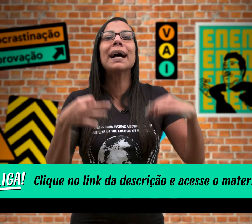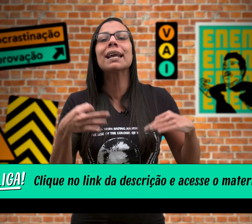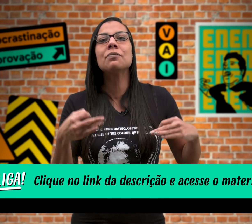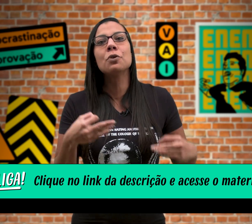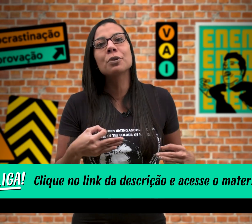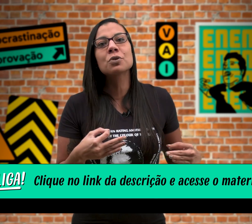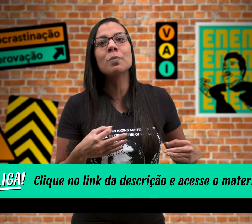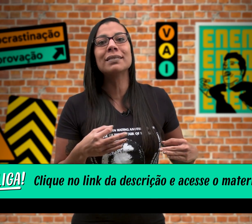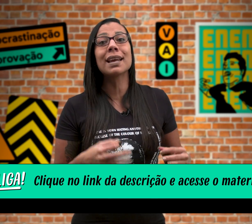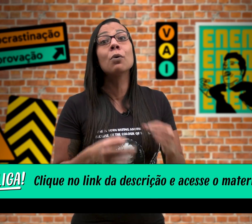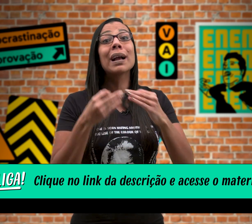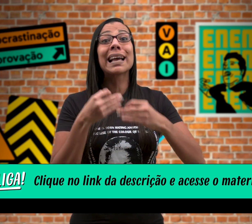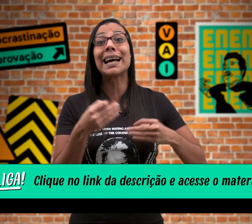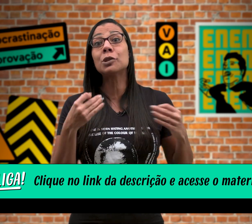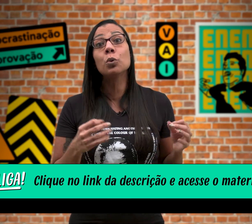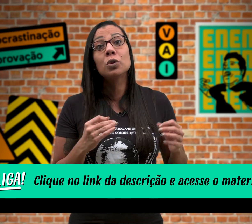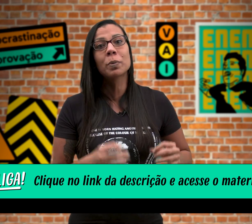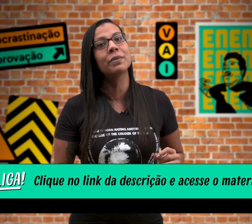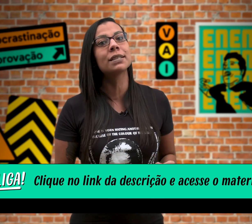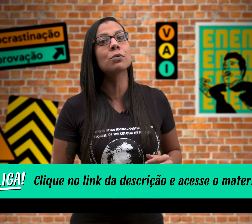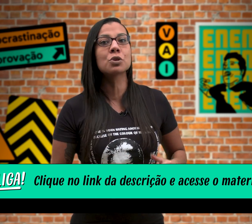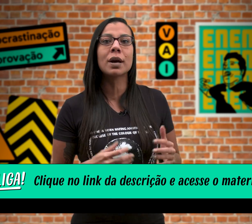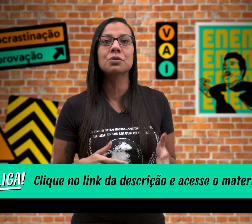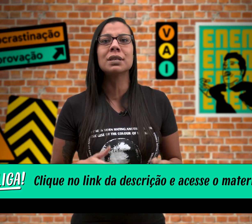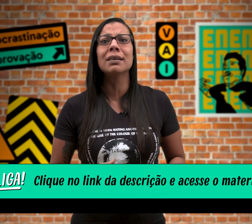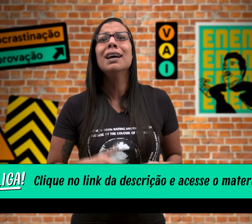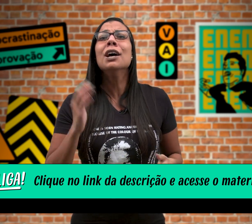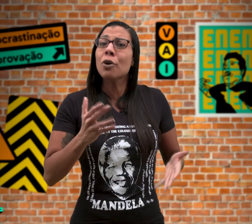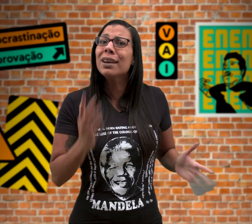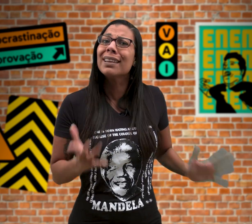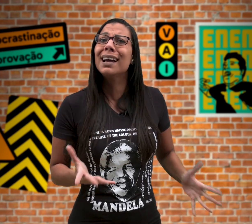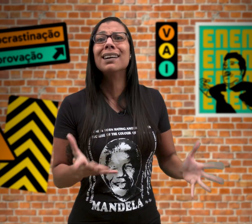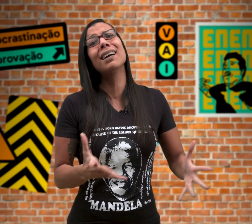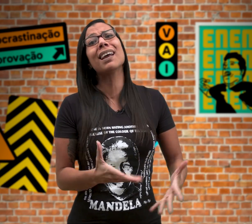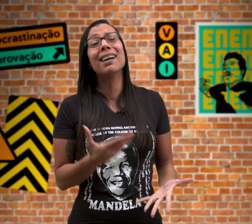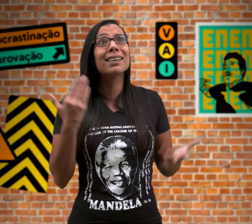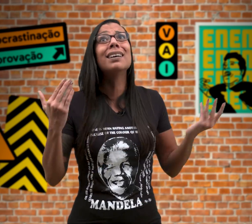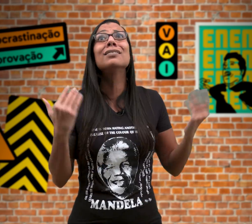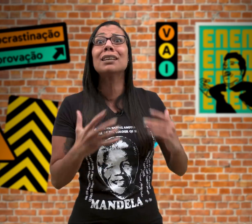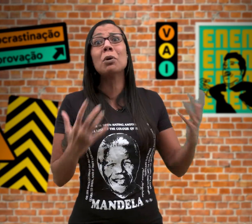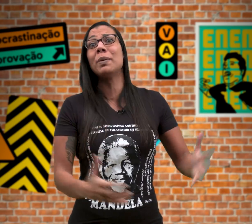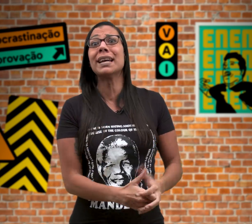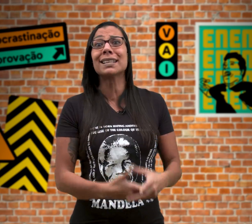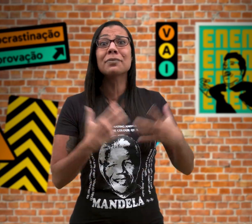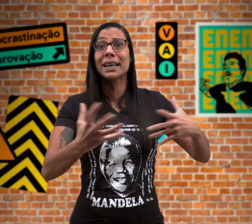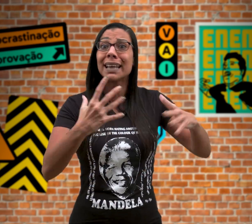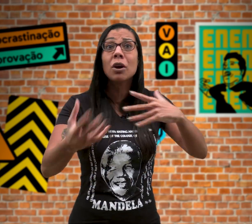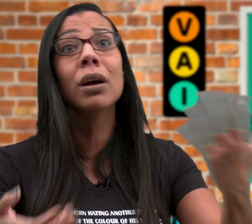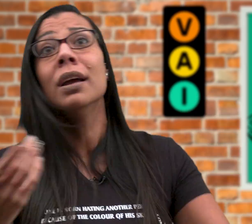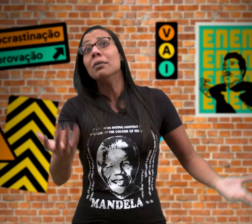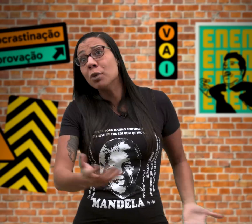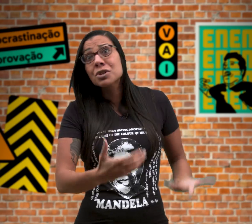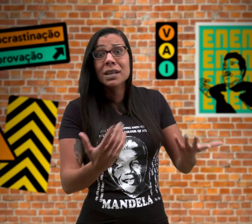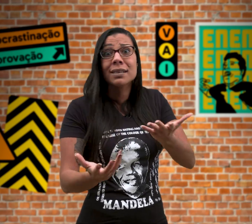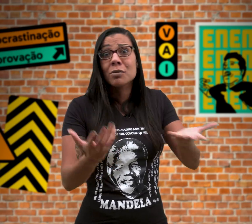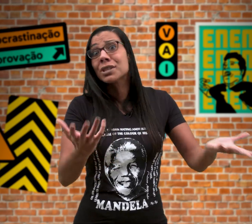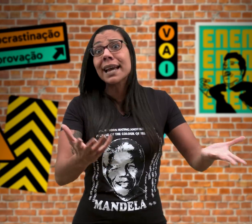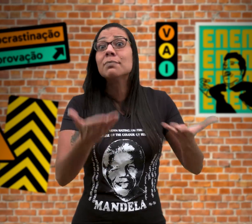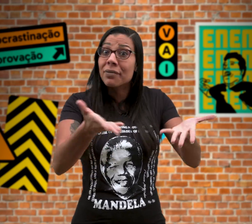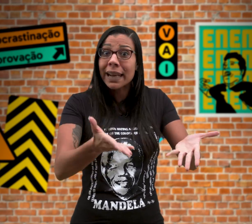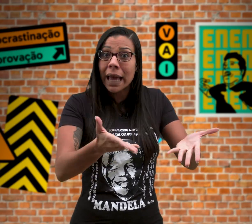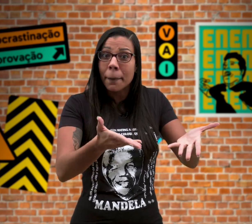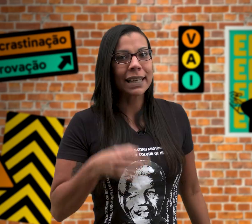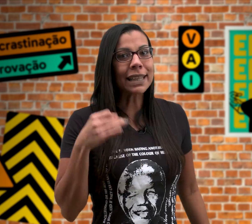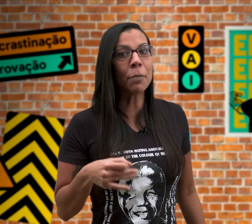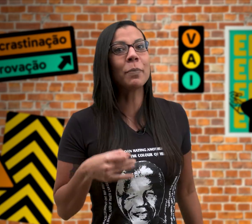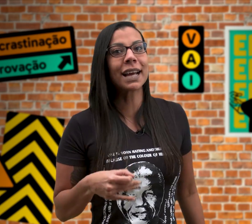link maravilhoso com material gratuito para você continuar estudando. Corre lá, caraca, não dá bobeira, você fica lá e ó, moscando, esquece,